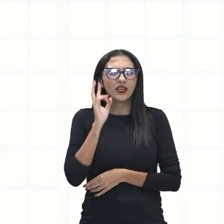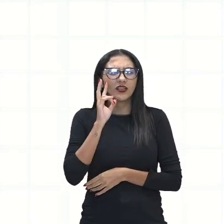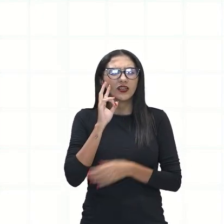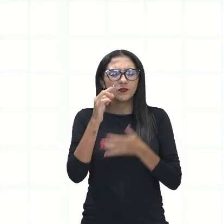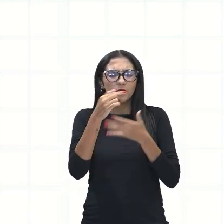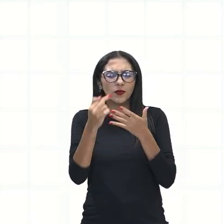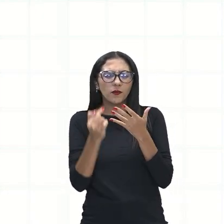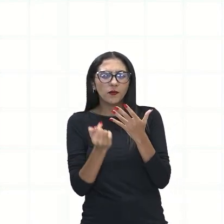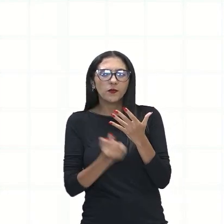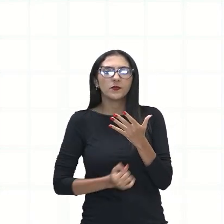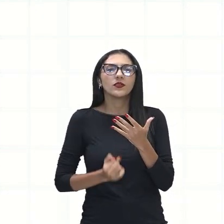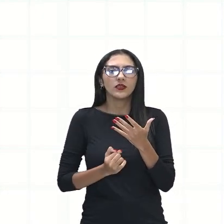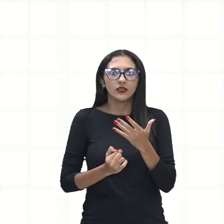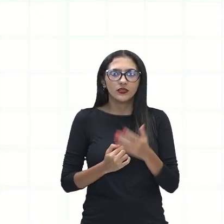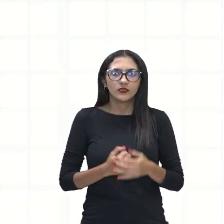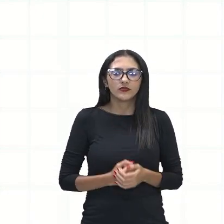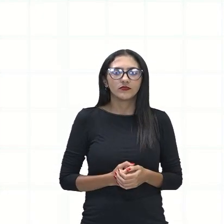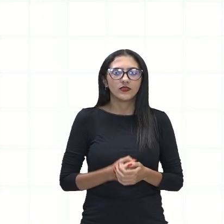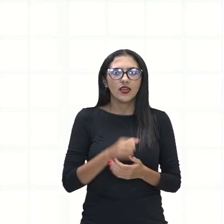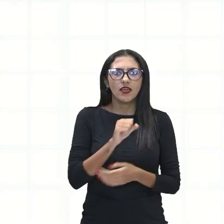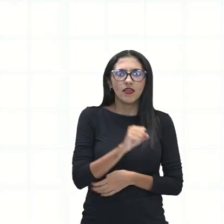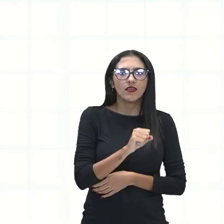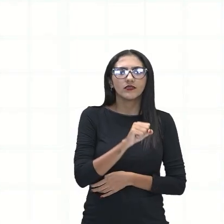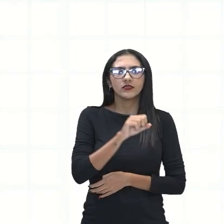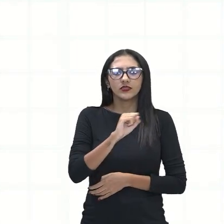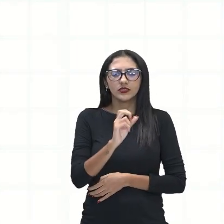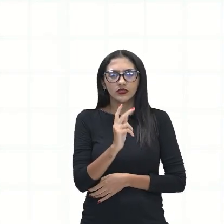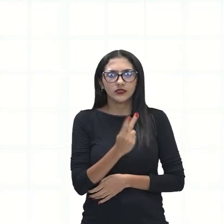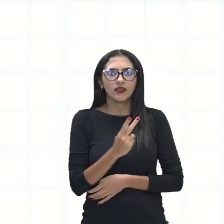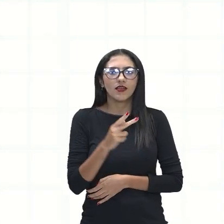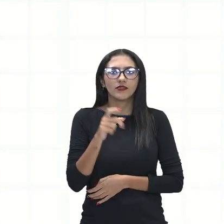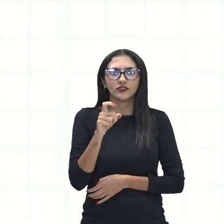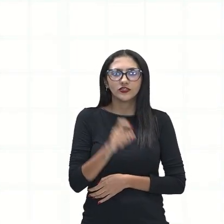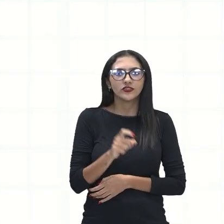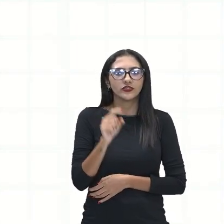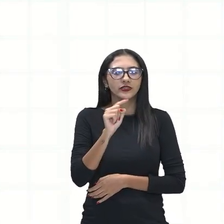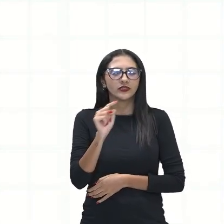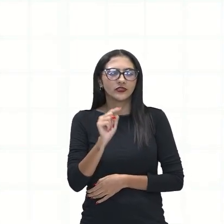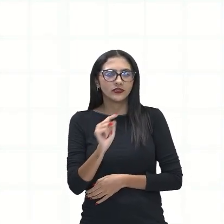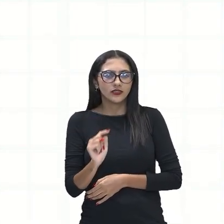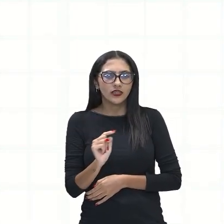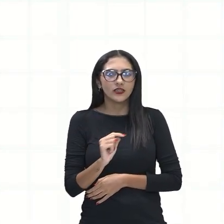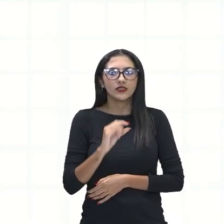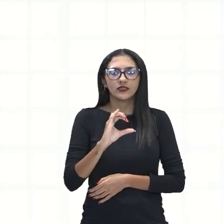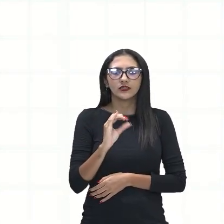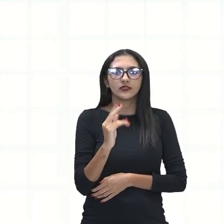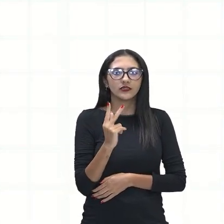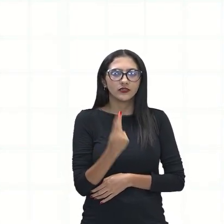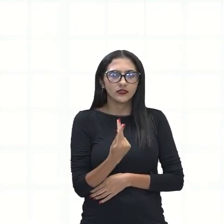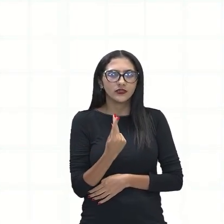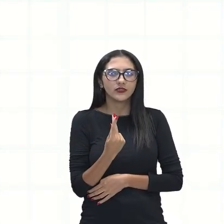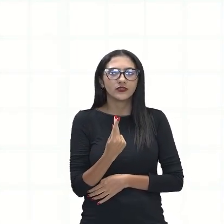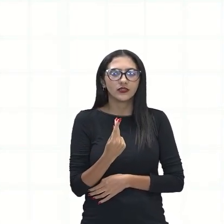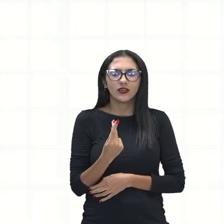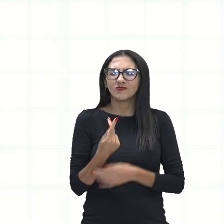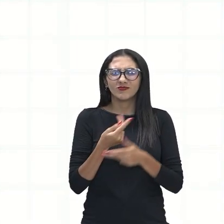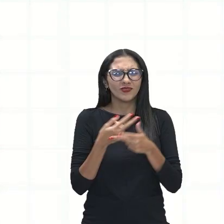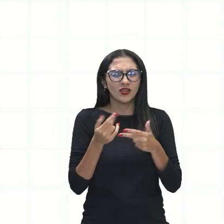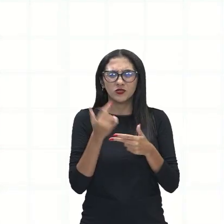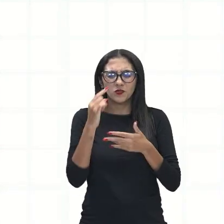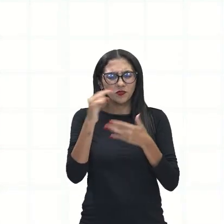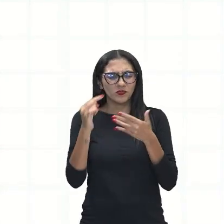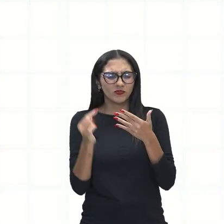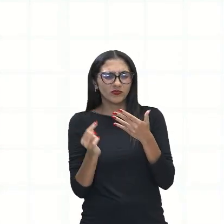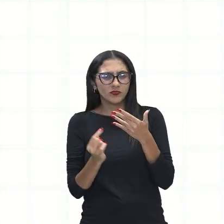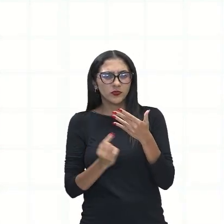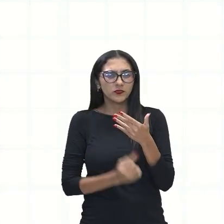lá, né? S, SH, X, Z, CH e mais um monte de coisa. Tem mais